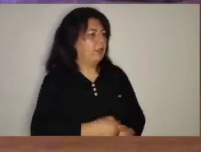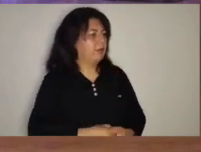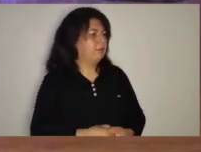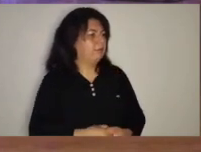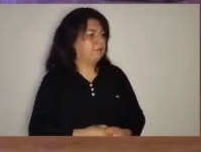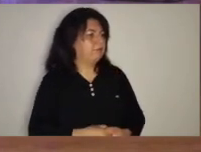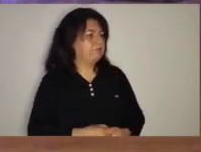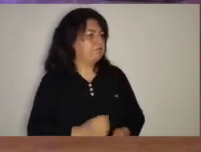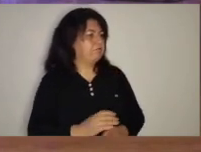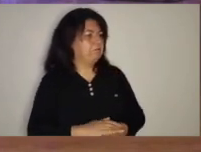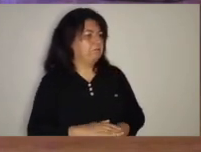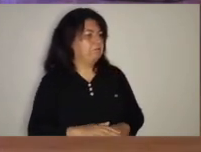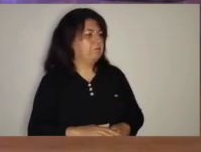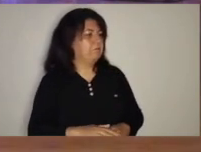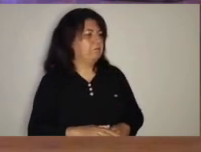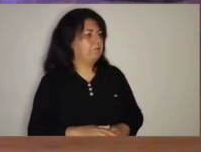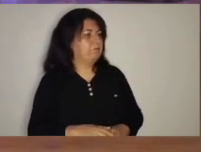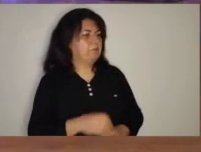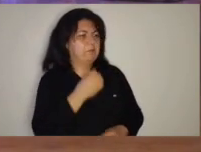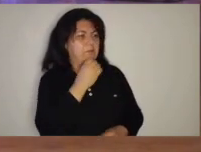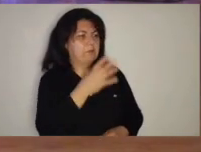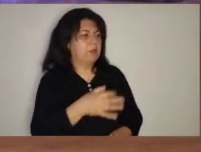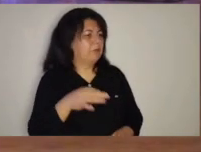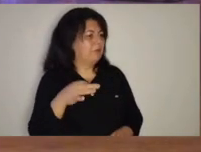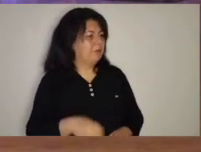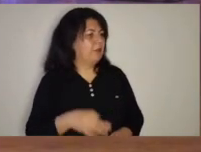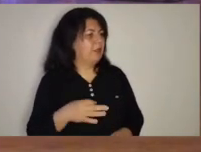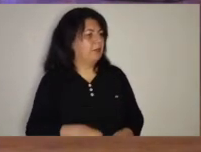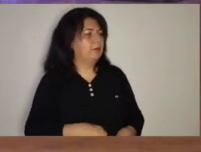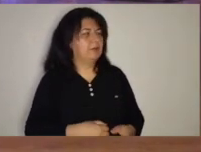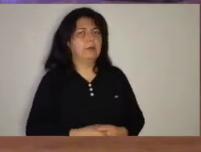sabe o que acontece no final? Dá tudo certo.